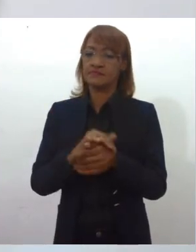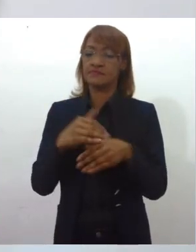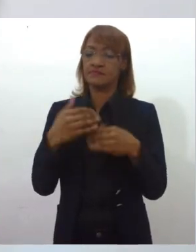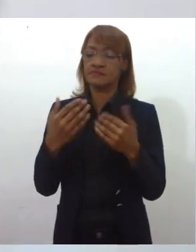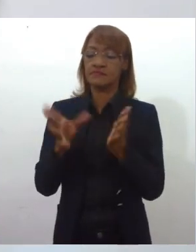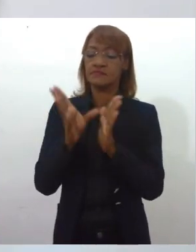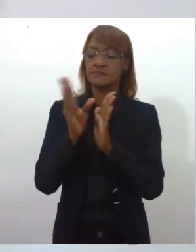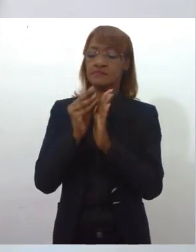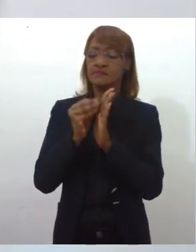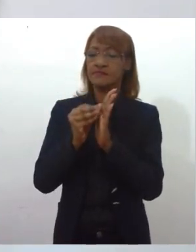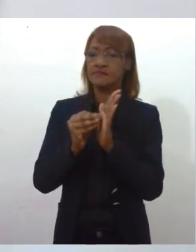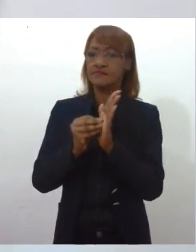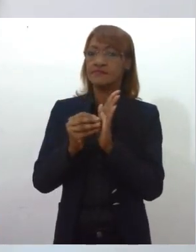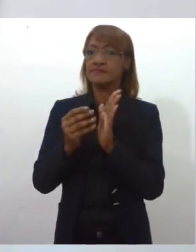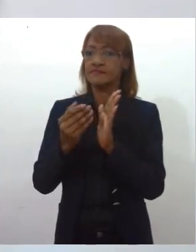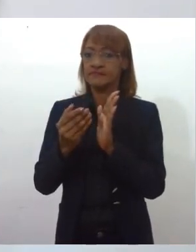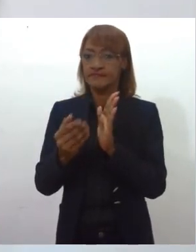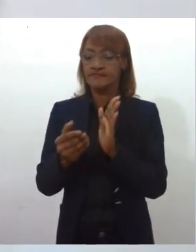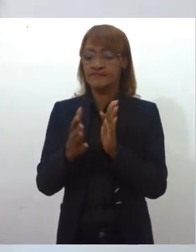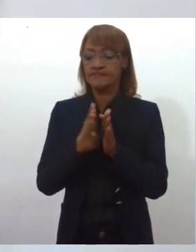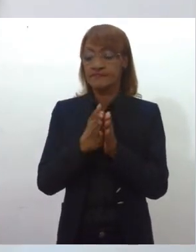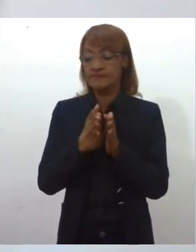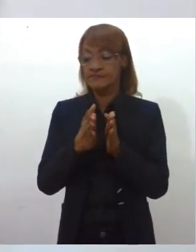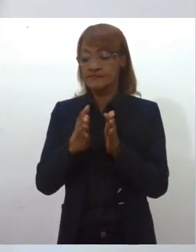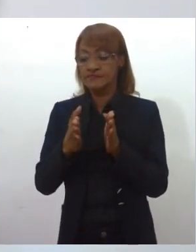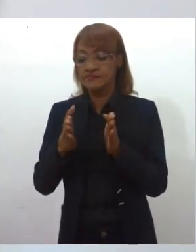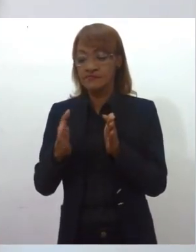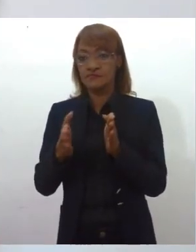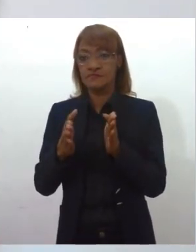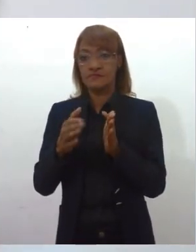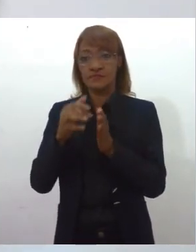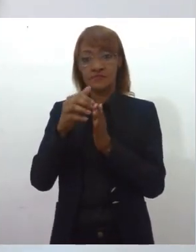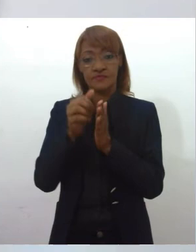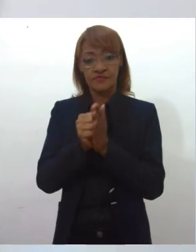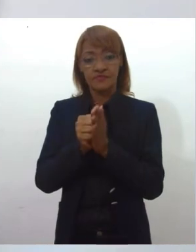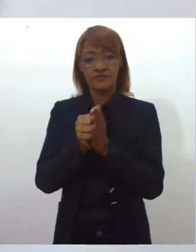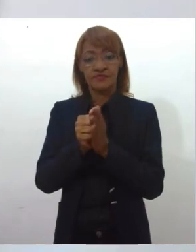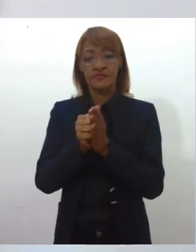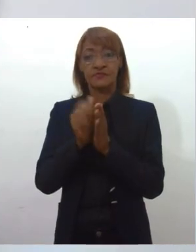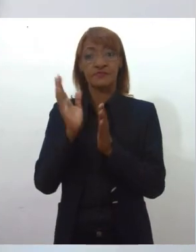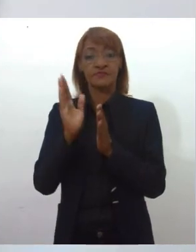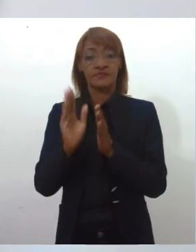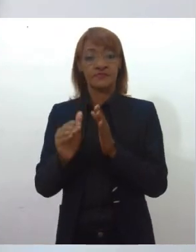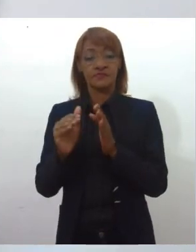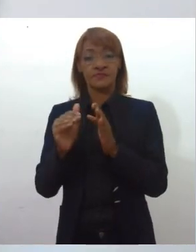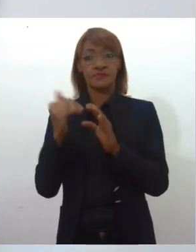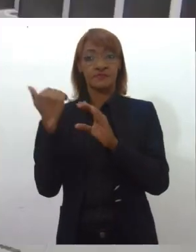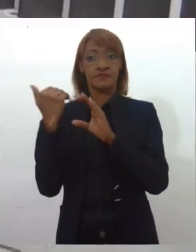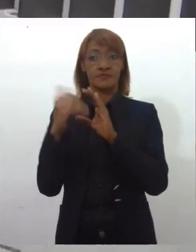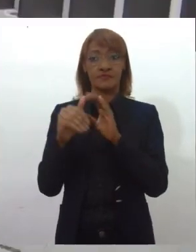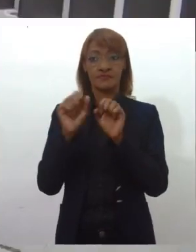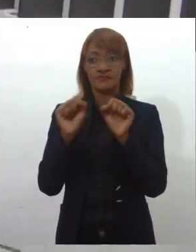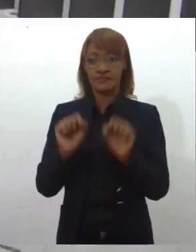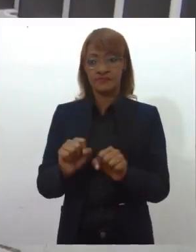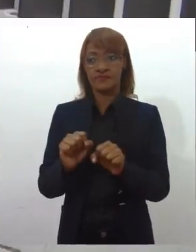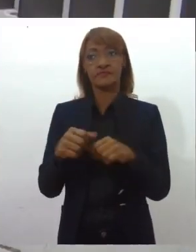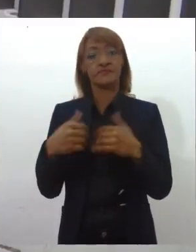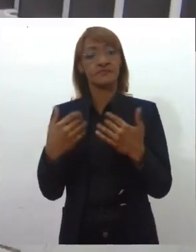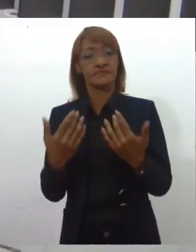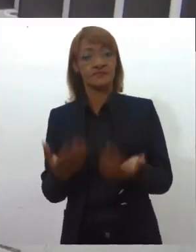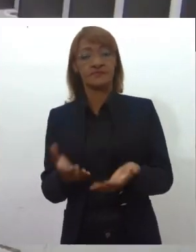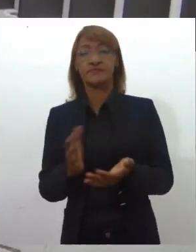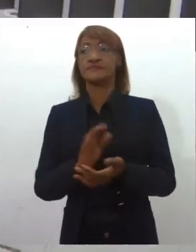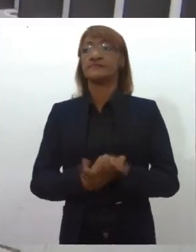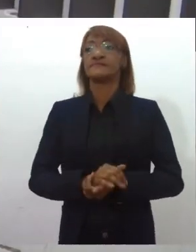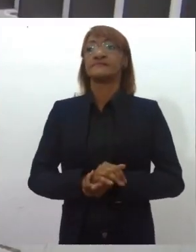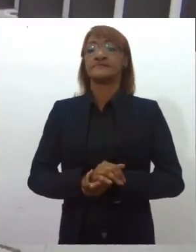preenchidos e, né, no período lá de inscrição, devem ser enviados através do sistema é duplo. Entendi. Então, Flávia, só para a